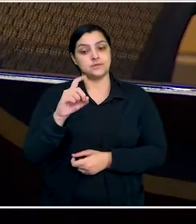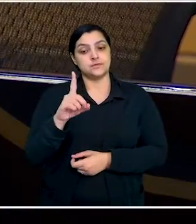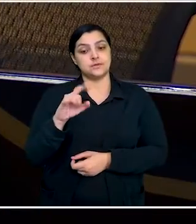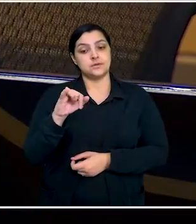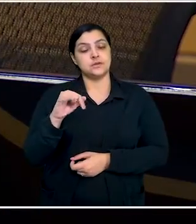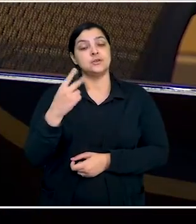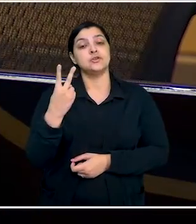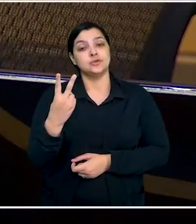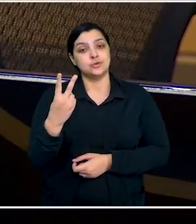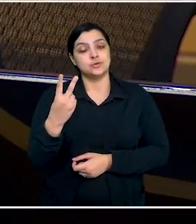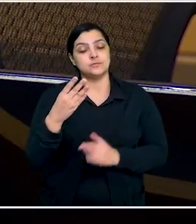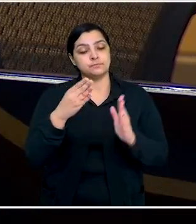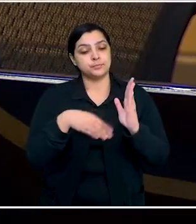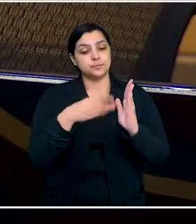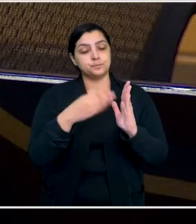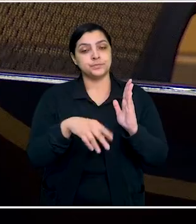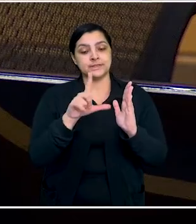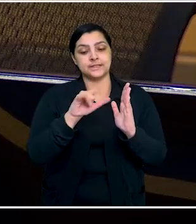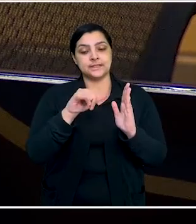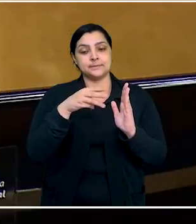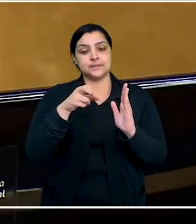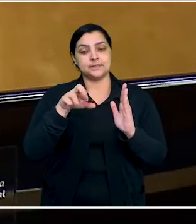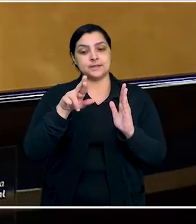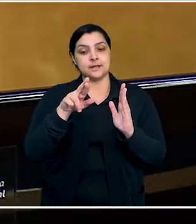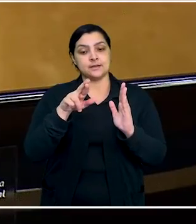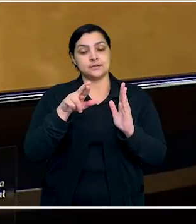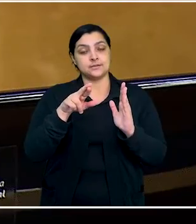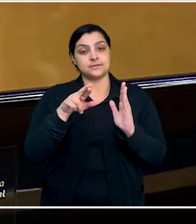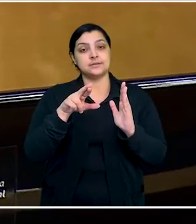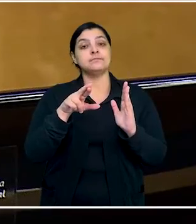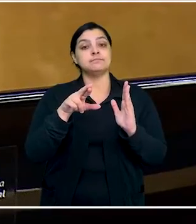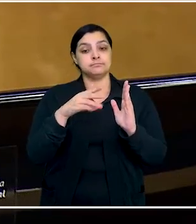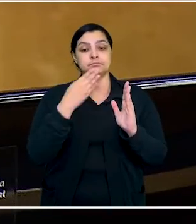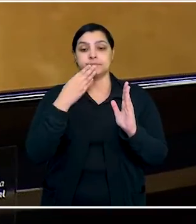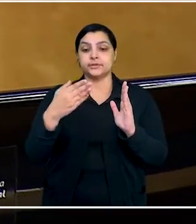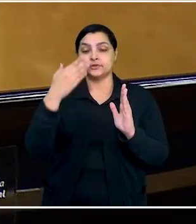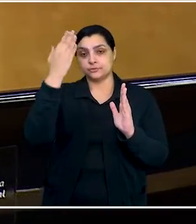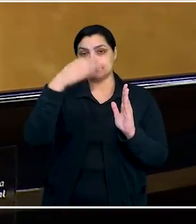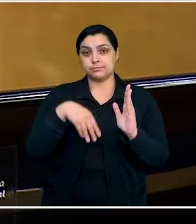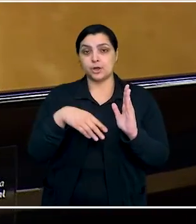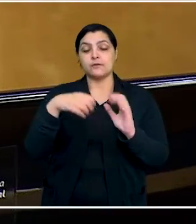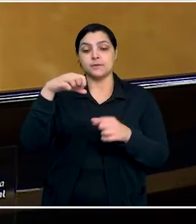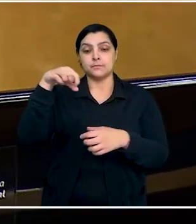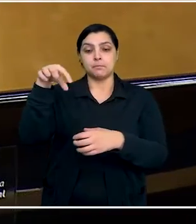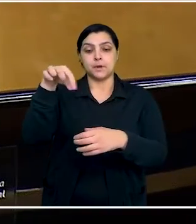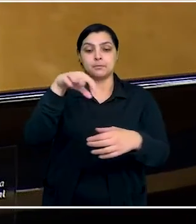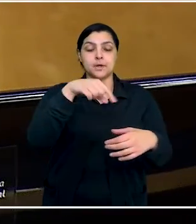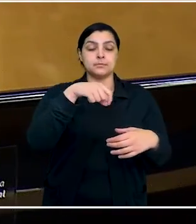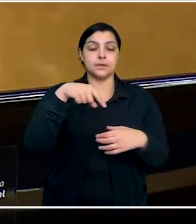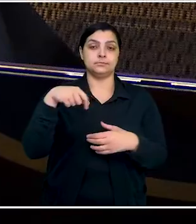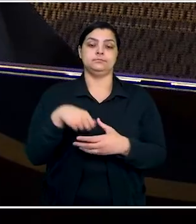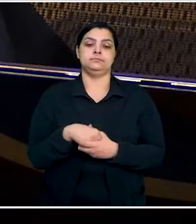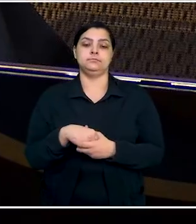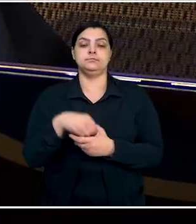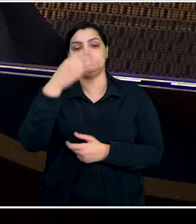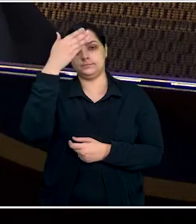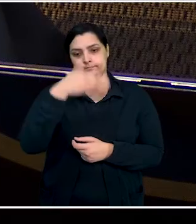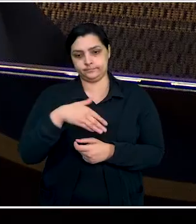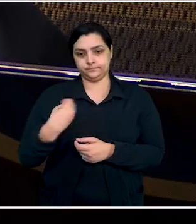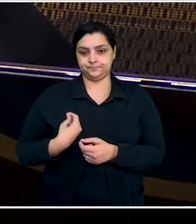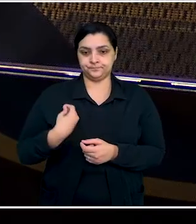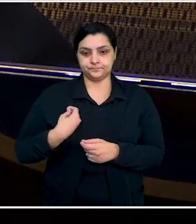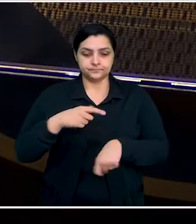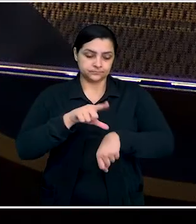SDI 2 cassou a liminar que impedia o Banco Santander de requerer a prova digital de geolocalização para a